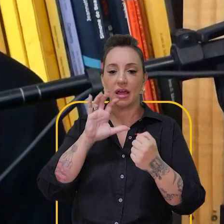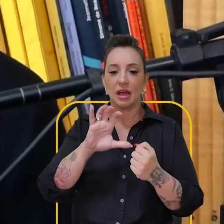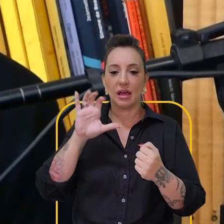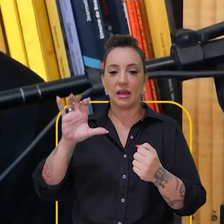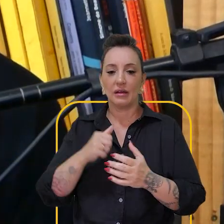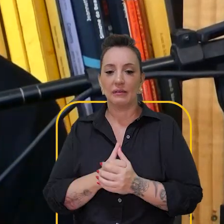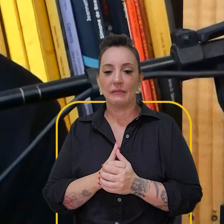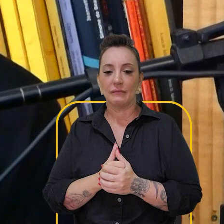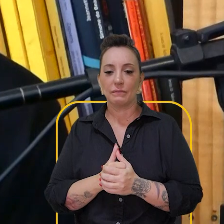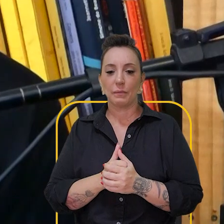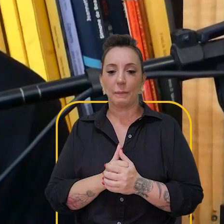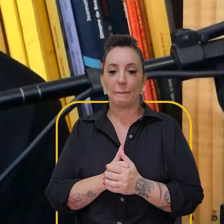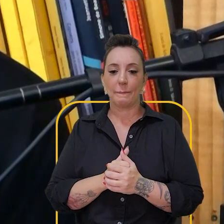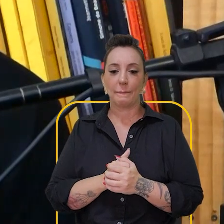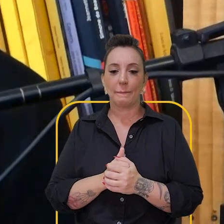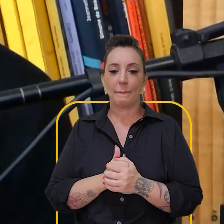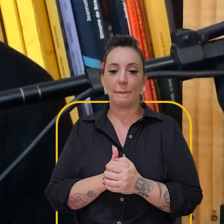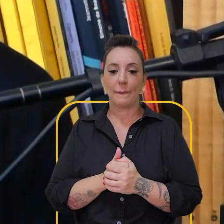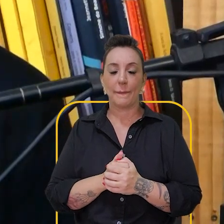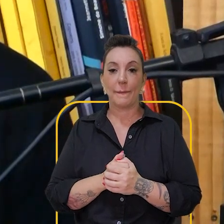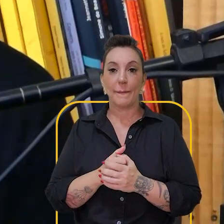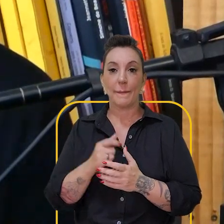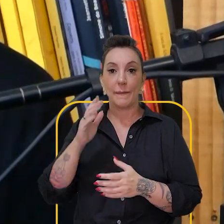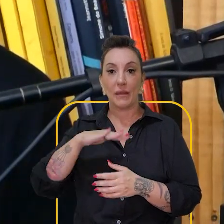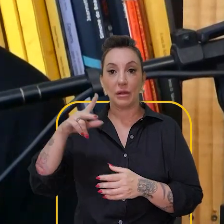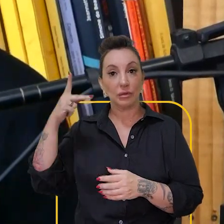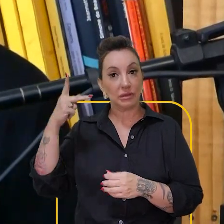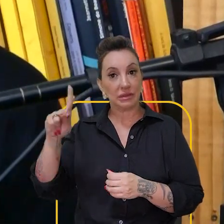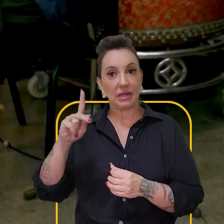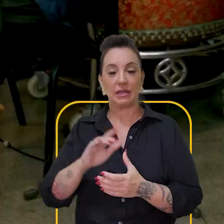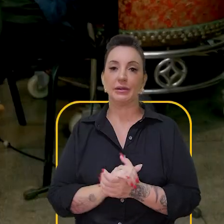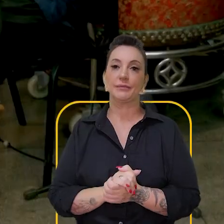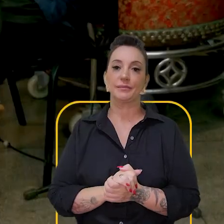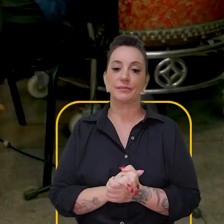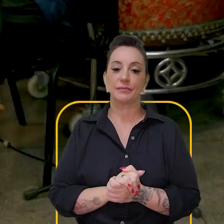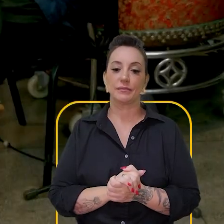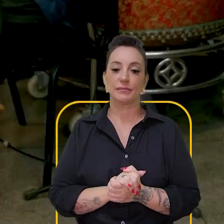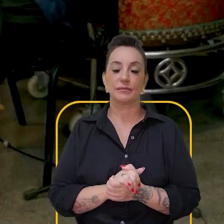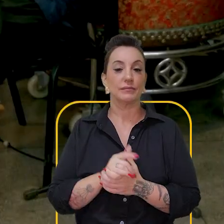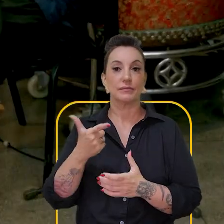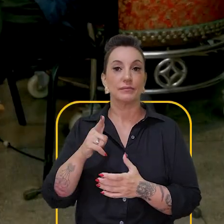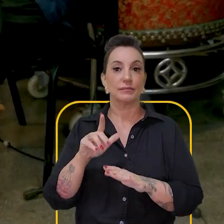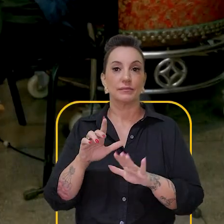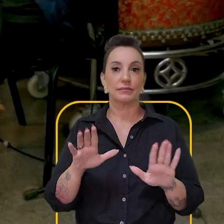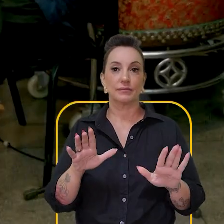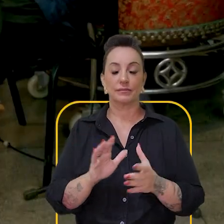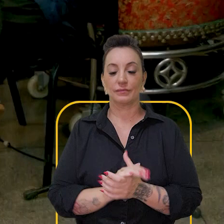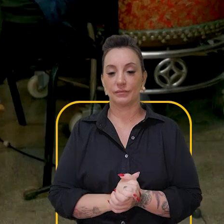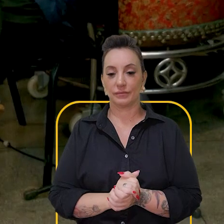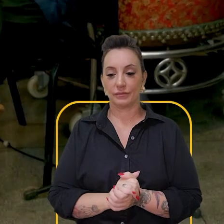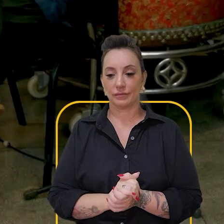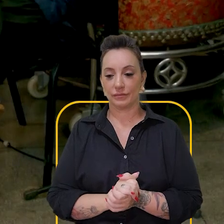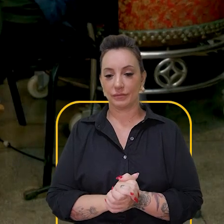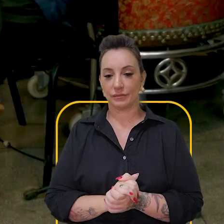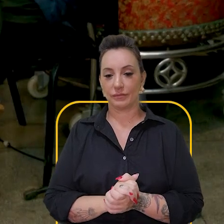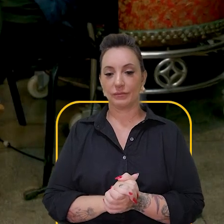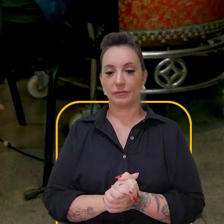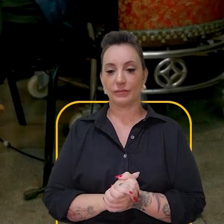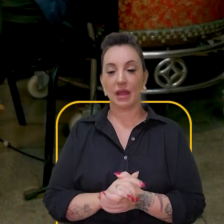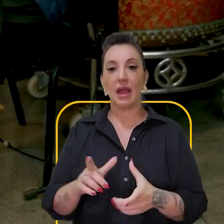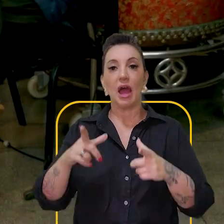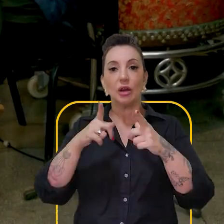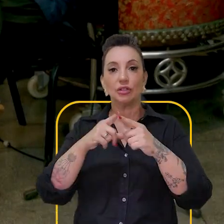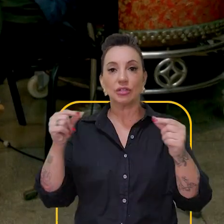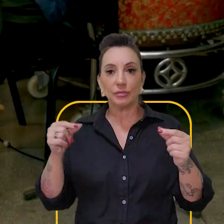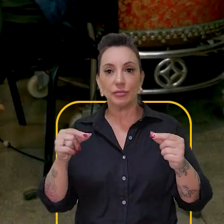mais naquela academia ele falava é um japonês que tá ali falava não ele não é japonês é descendente de italiano E aí andando por